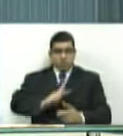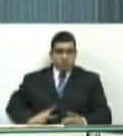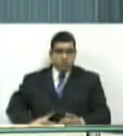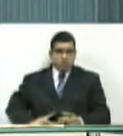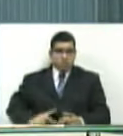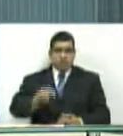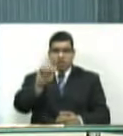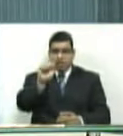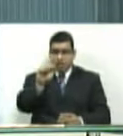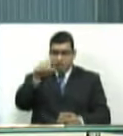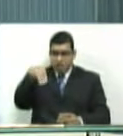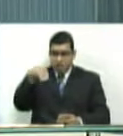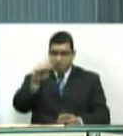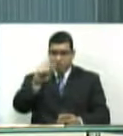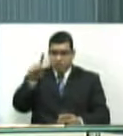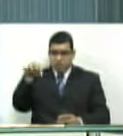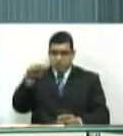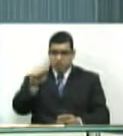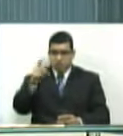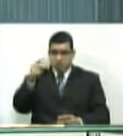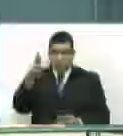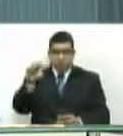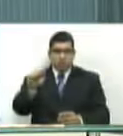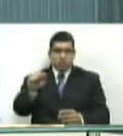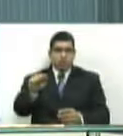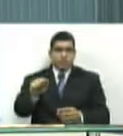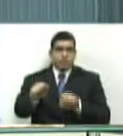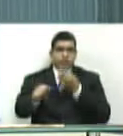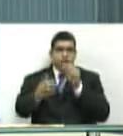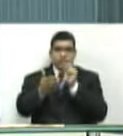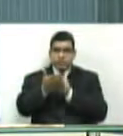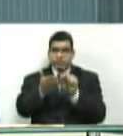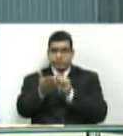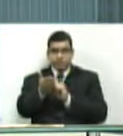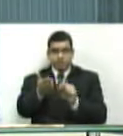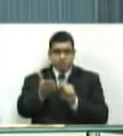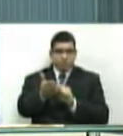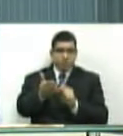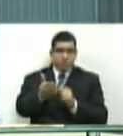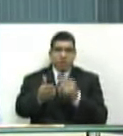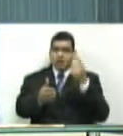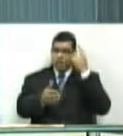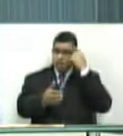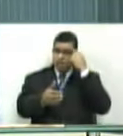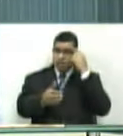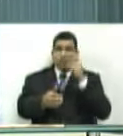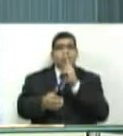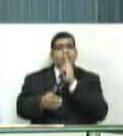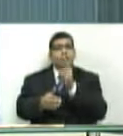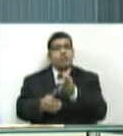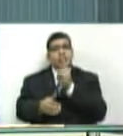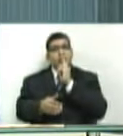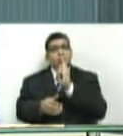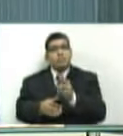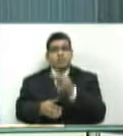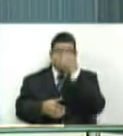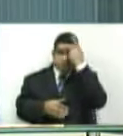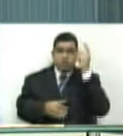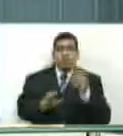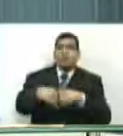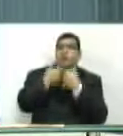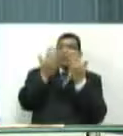do Amazonprev. No entanto, alguém tem que responder por